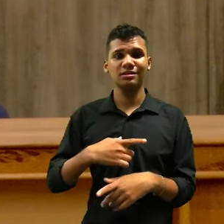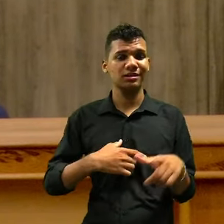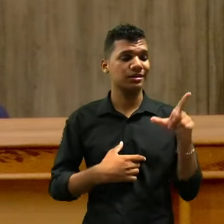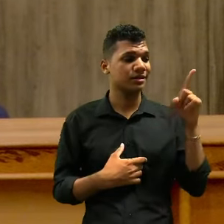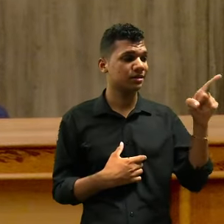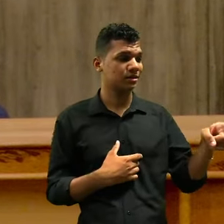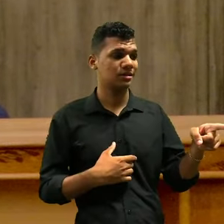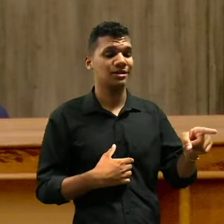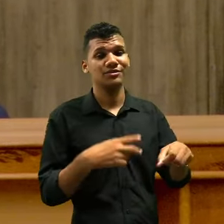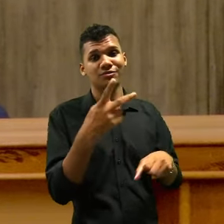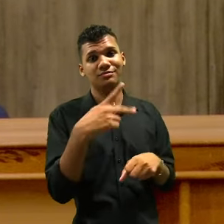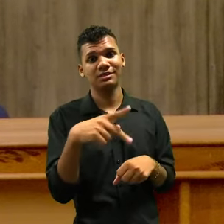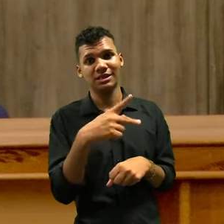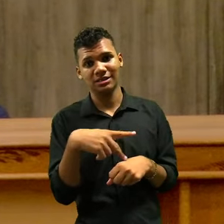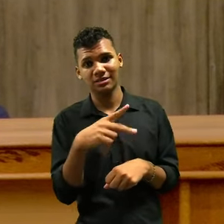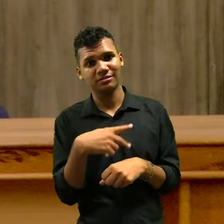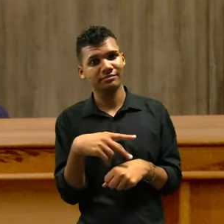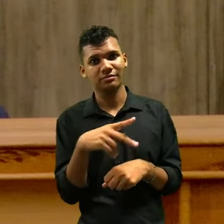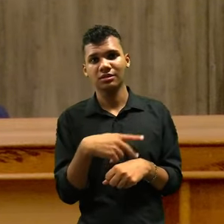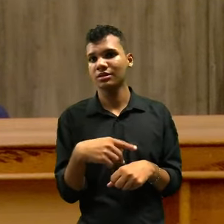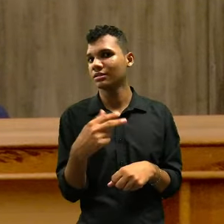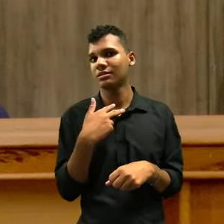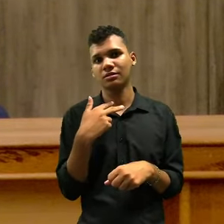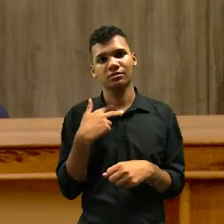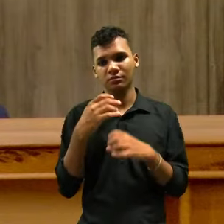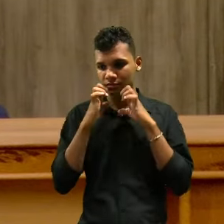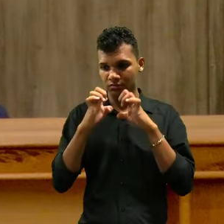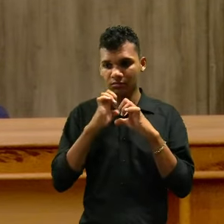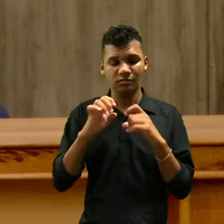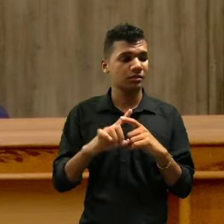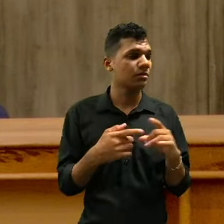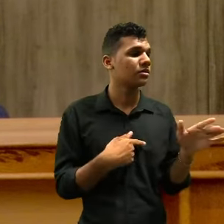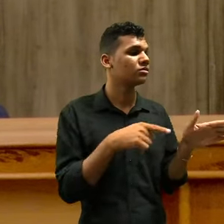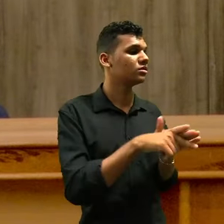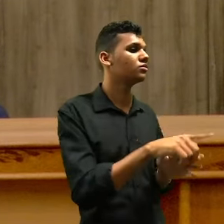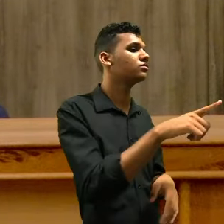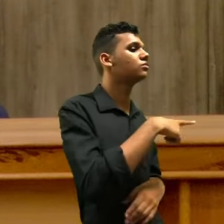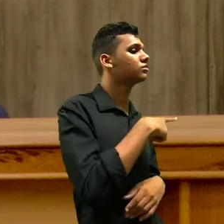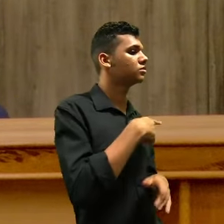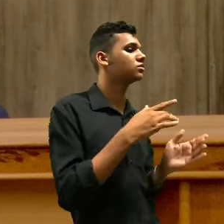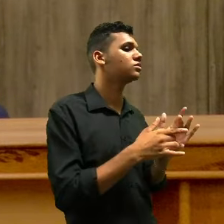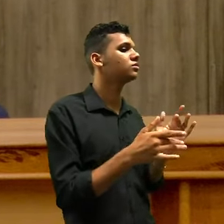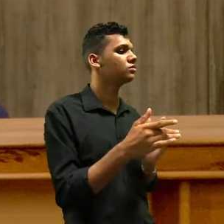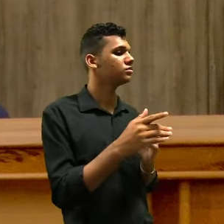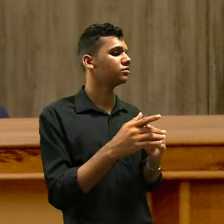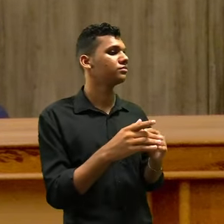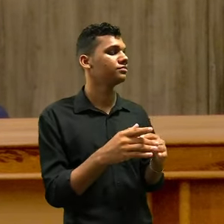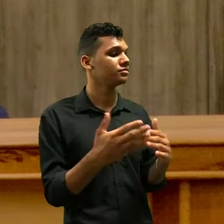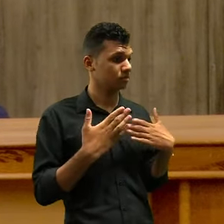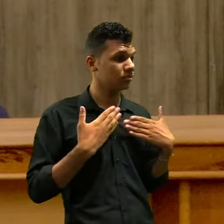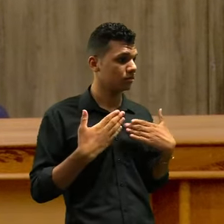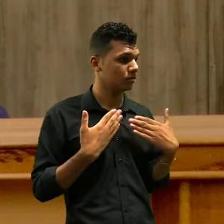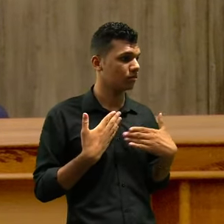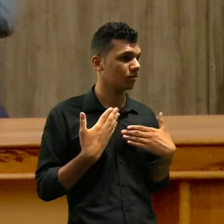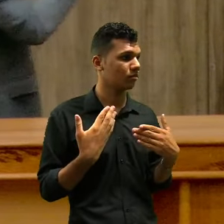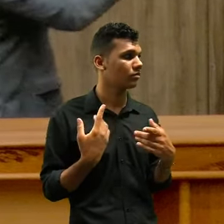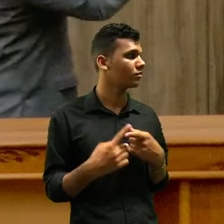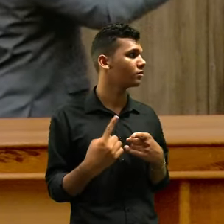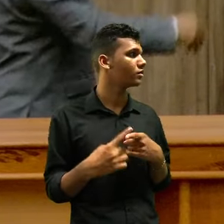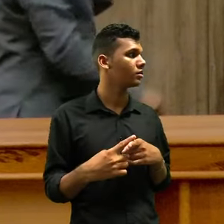Paquistão e alguém dissesse tu tem esse Jesus com alegria tenho Pois vem aqui aí ele pega um um uma